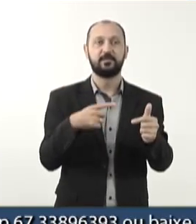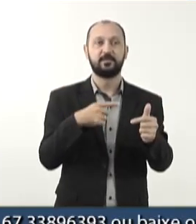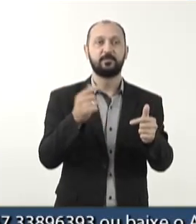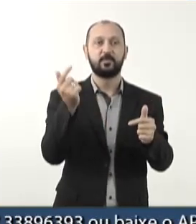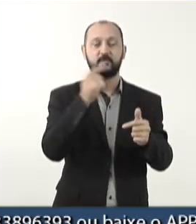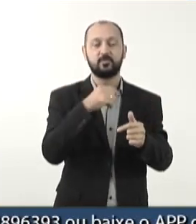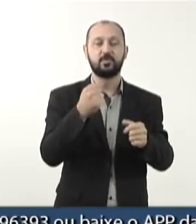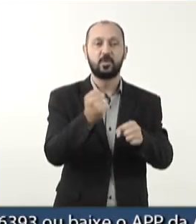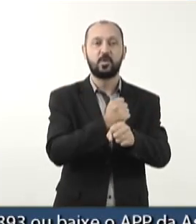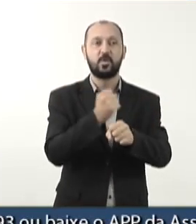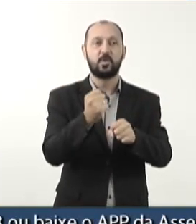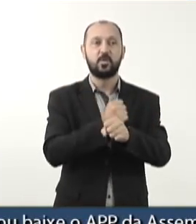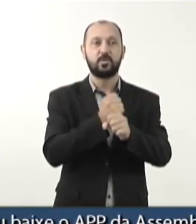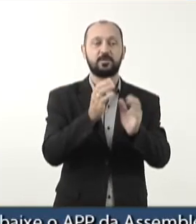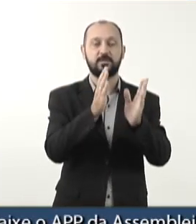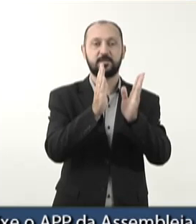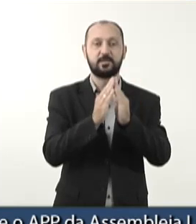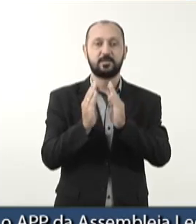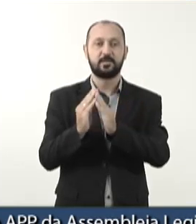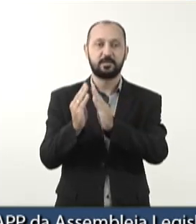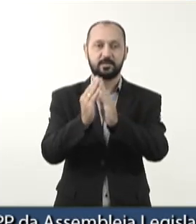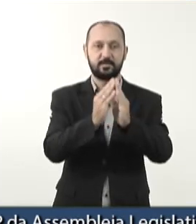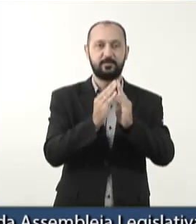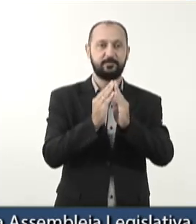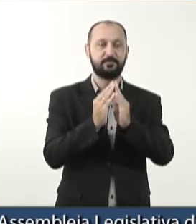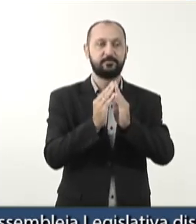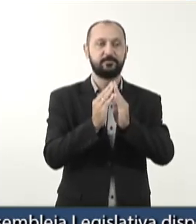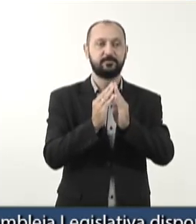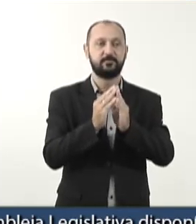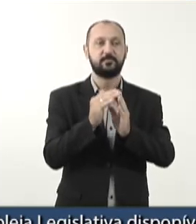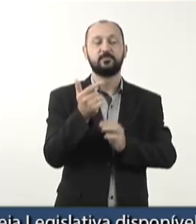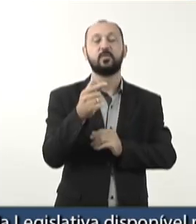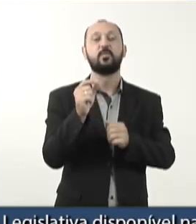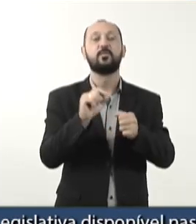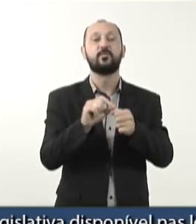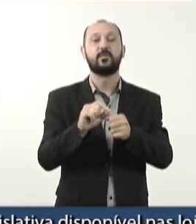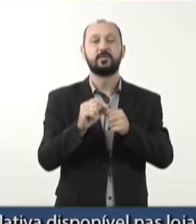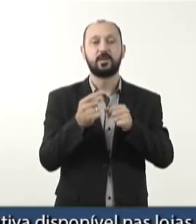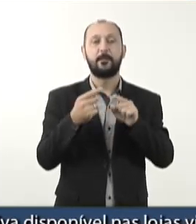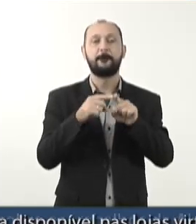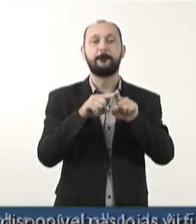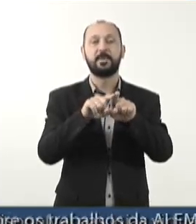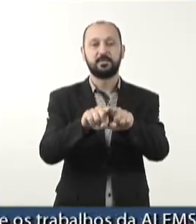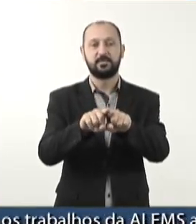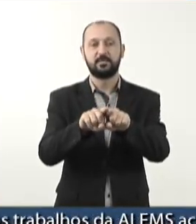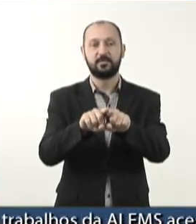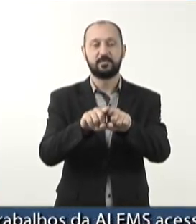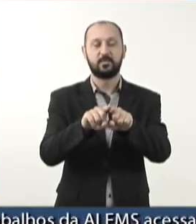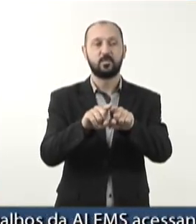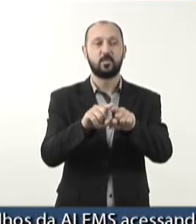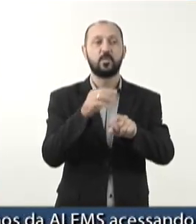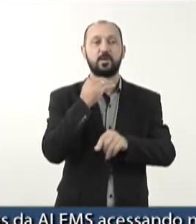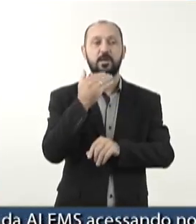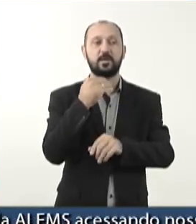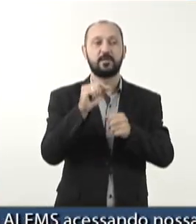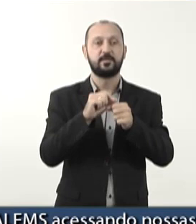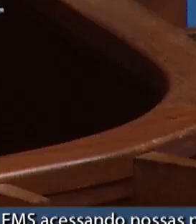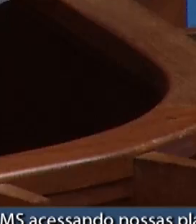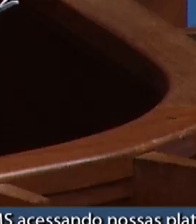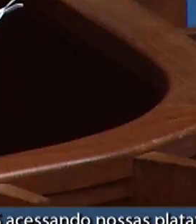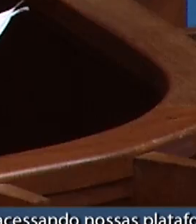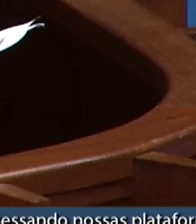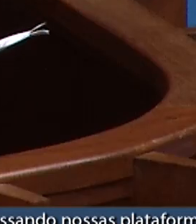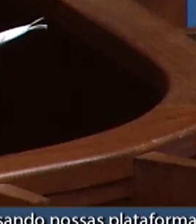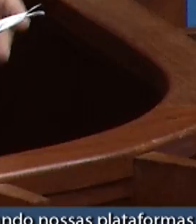dá para construir a residência de morada. Então, não tem como fazer parceria com ninguém da iniciativa